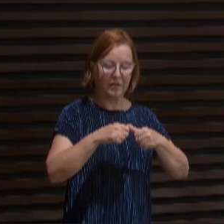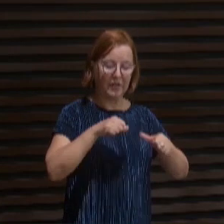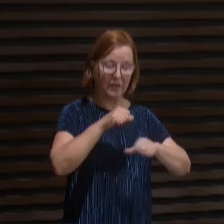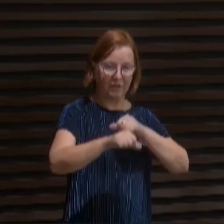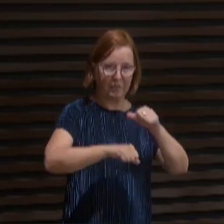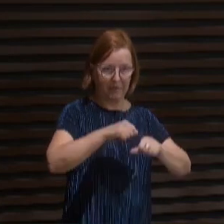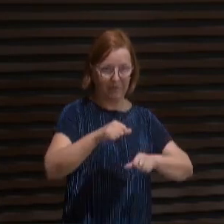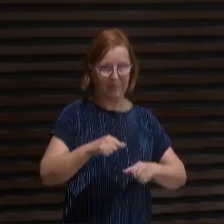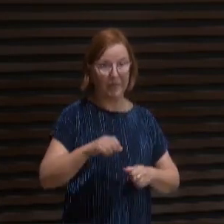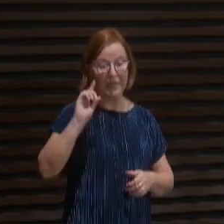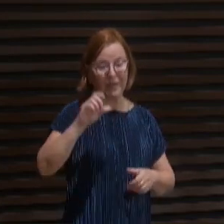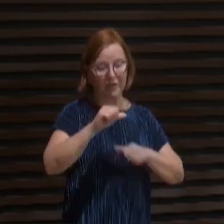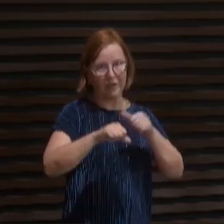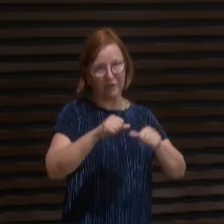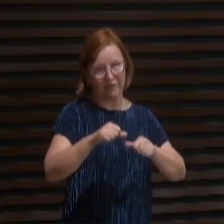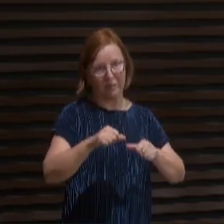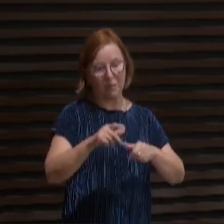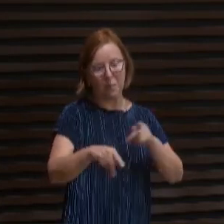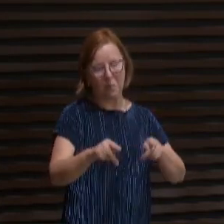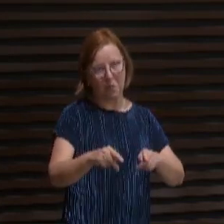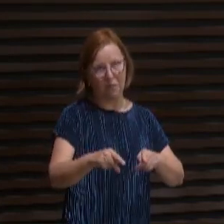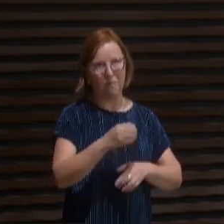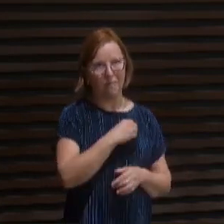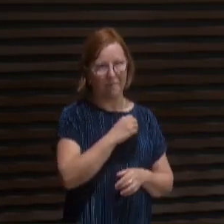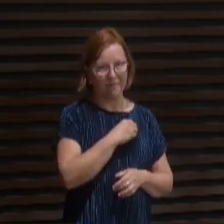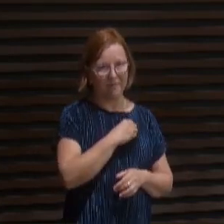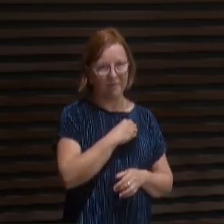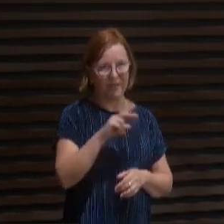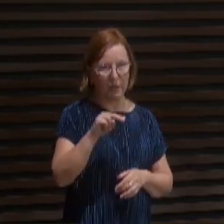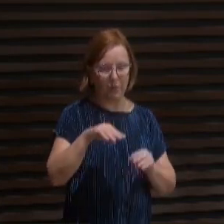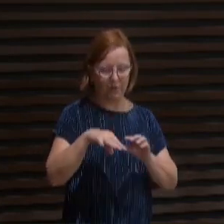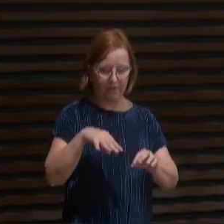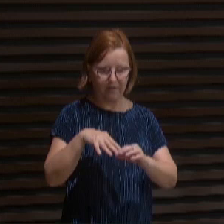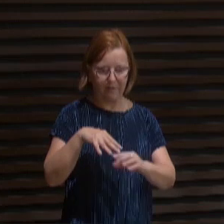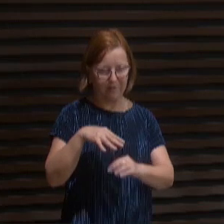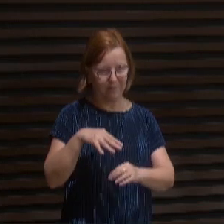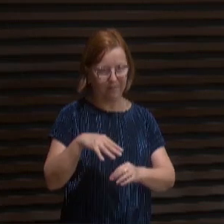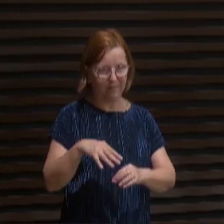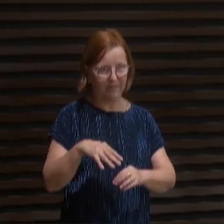transforma o povo dele, que é leproso, que é pecador, e torna esse povo